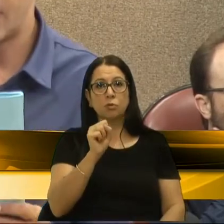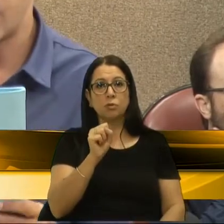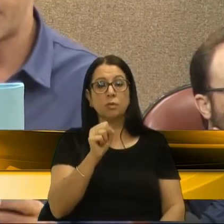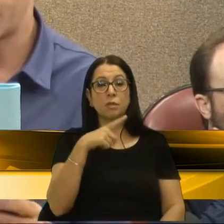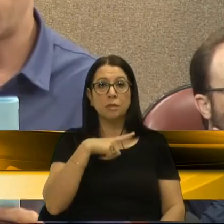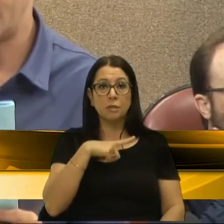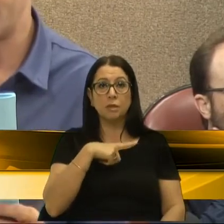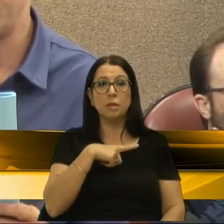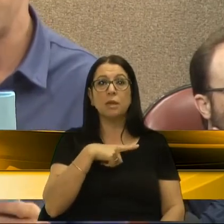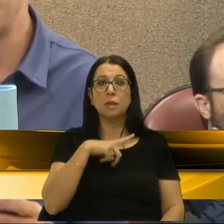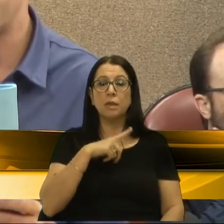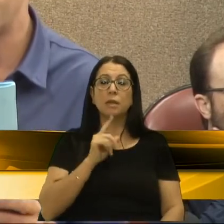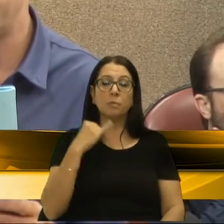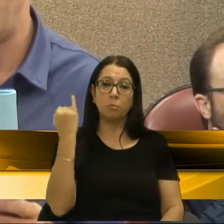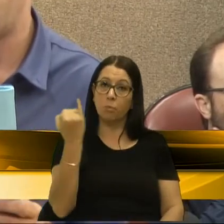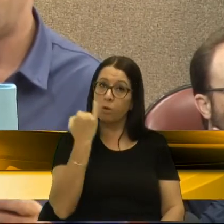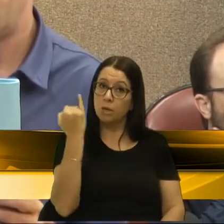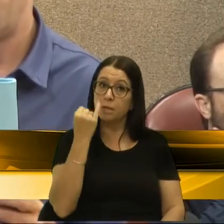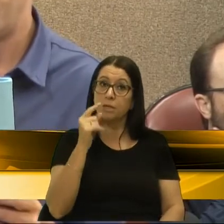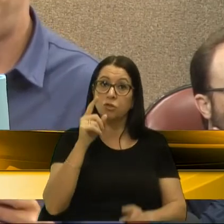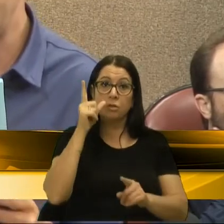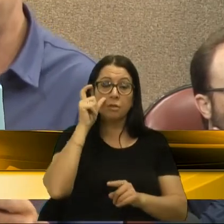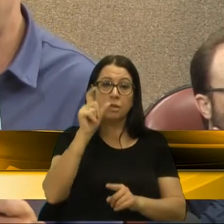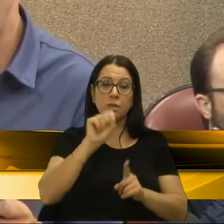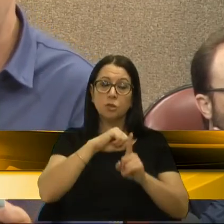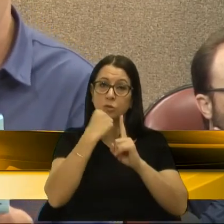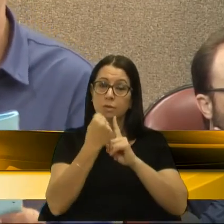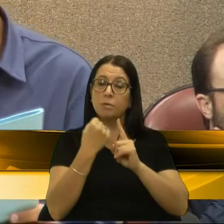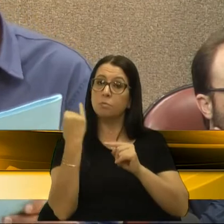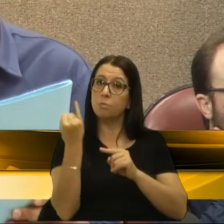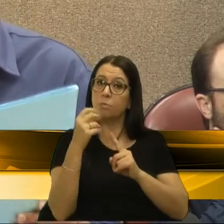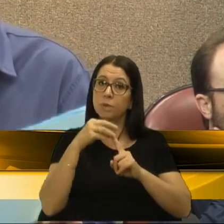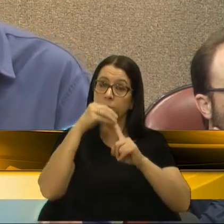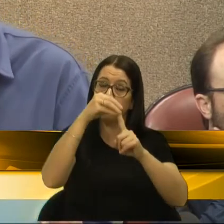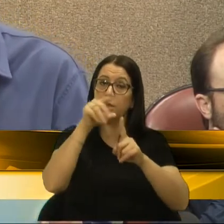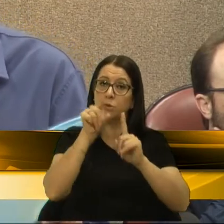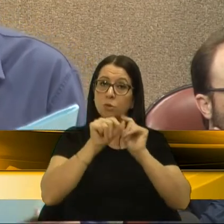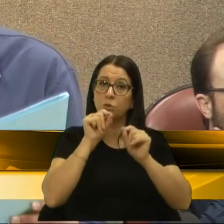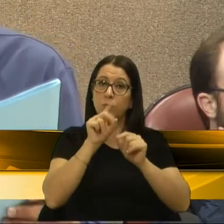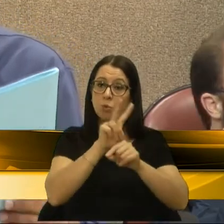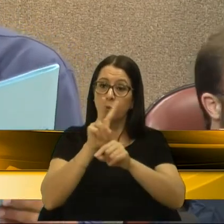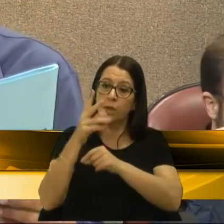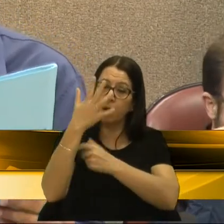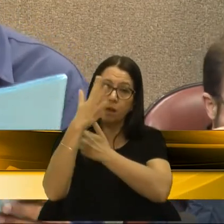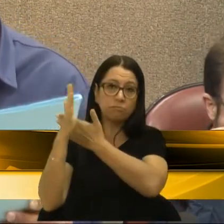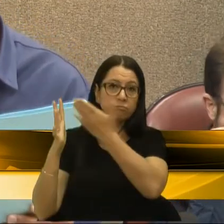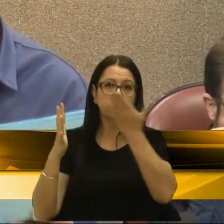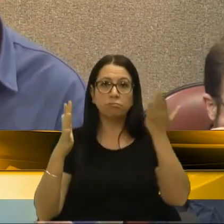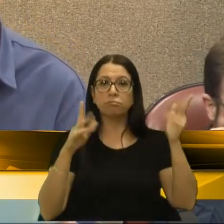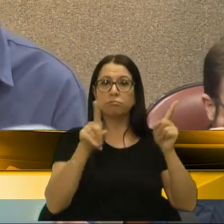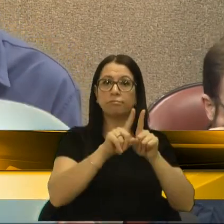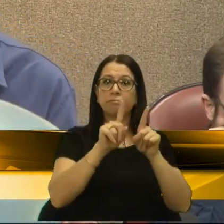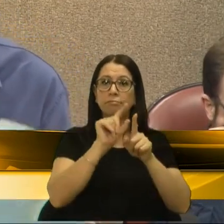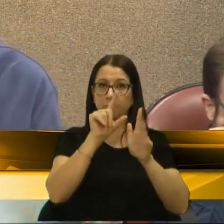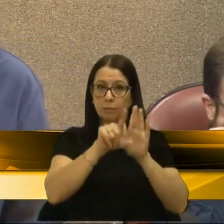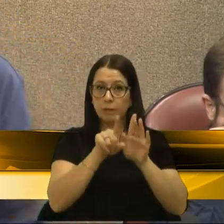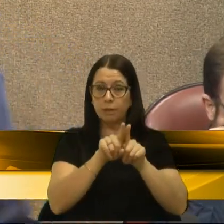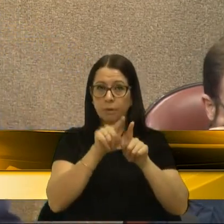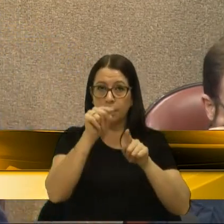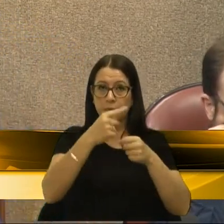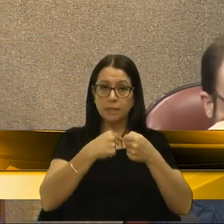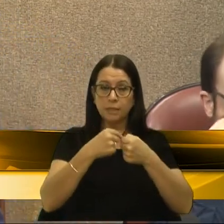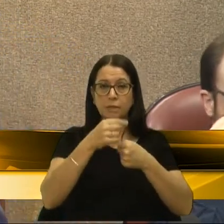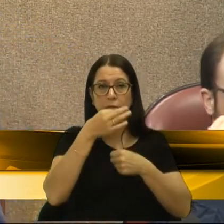pois a iniciativa possui relevante interesse social, principalmente no que diz respeito à preservação do meio ambiente e, consequentemente, da nossa